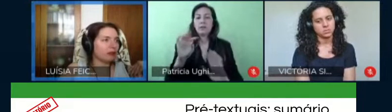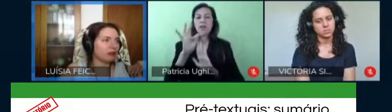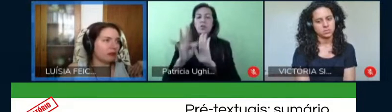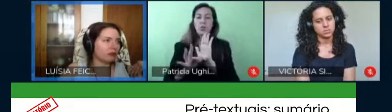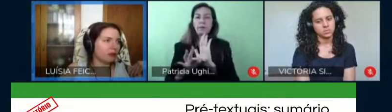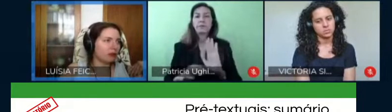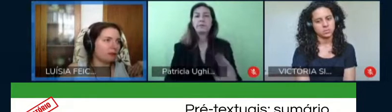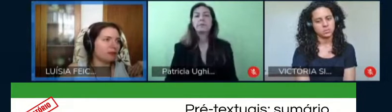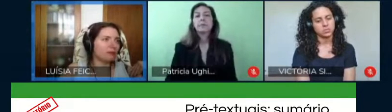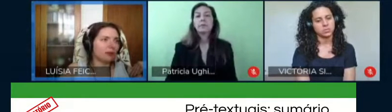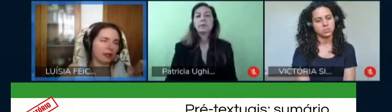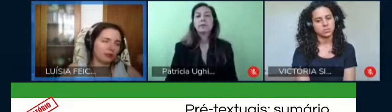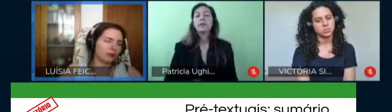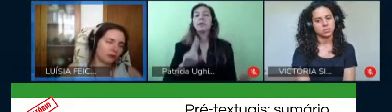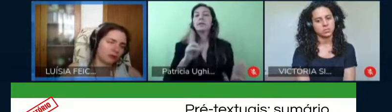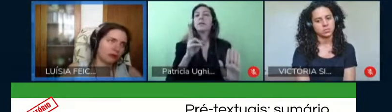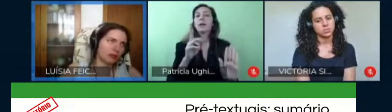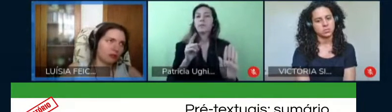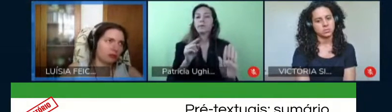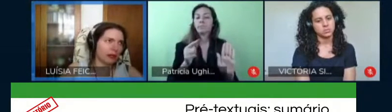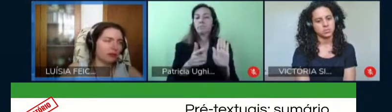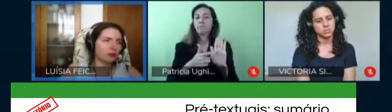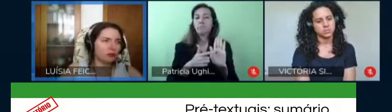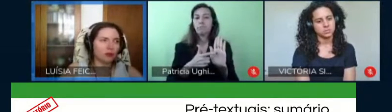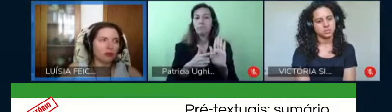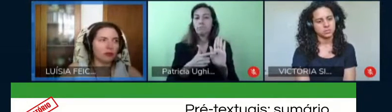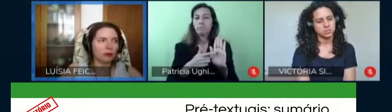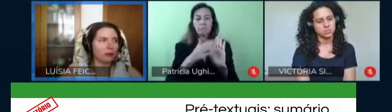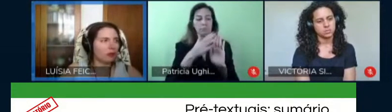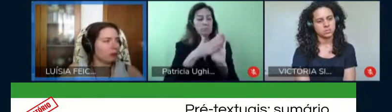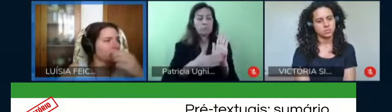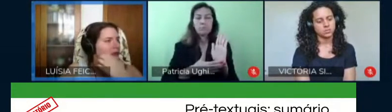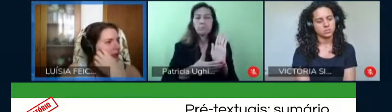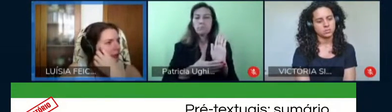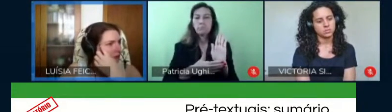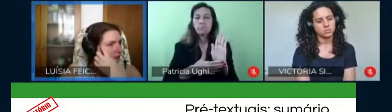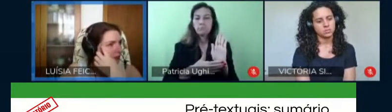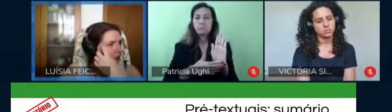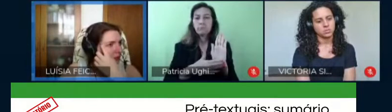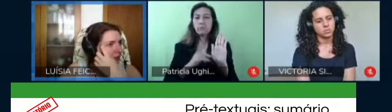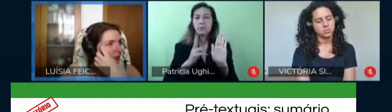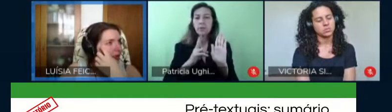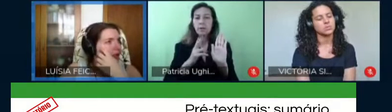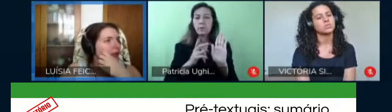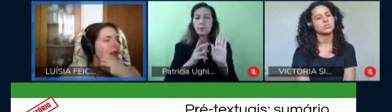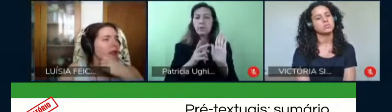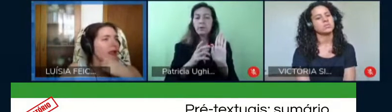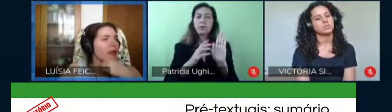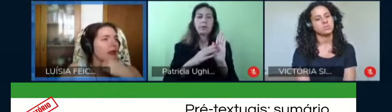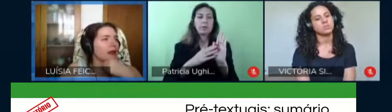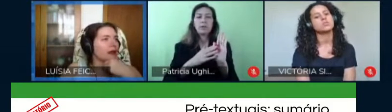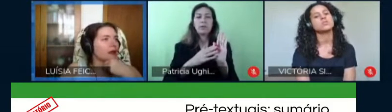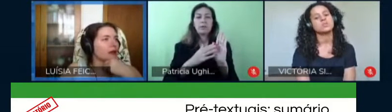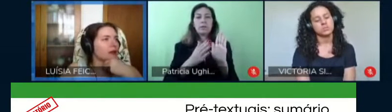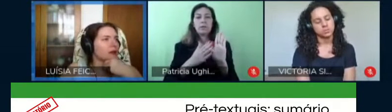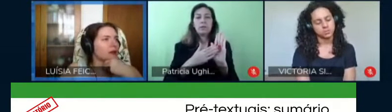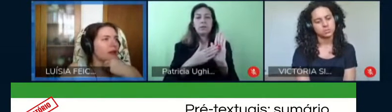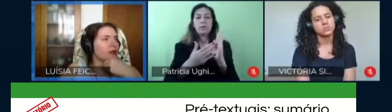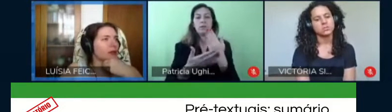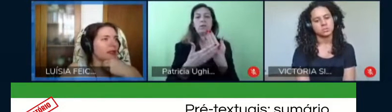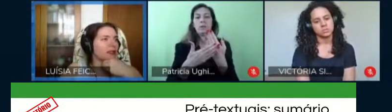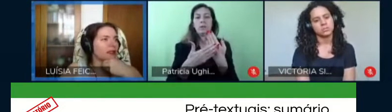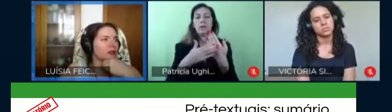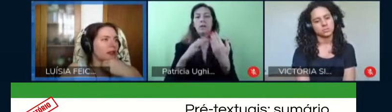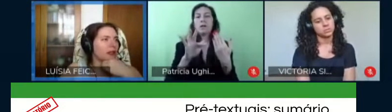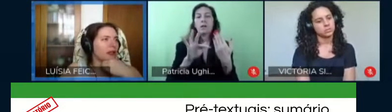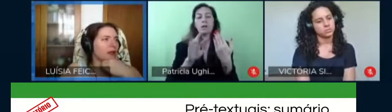inicia no anverso da folha, caso seja impresso, né? Sempre tem que começar no anverso. E